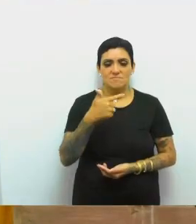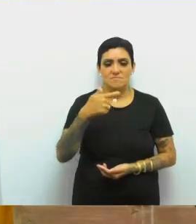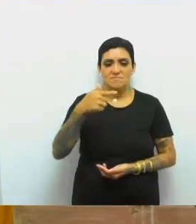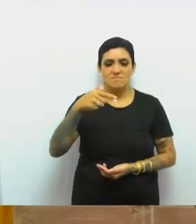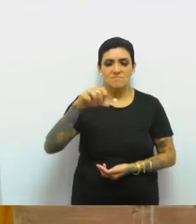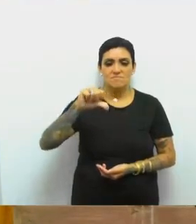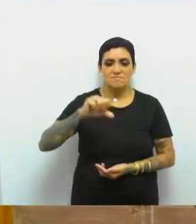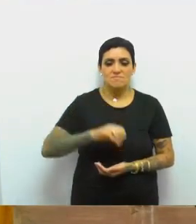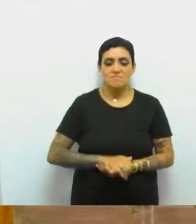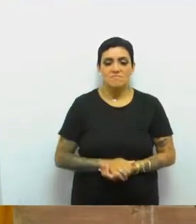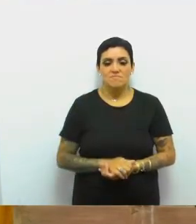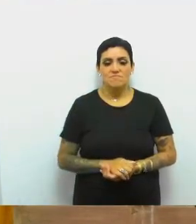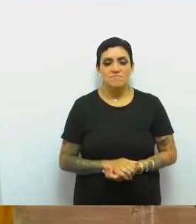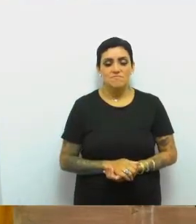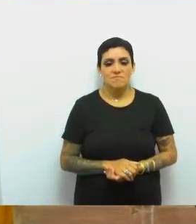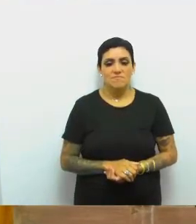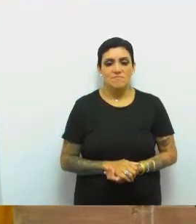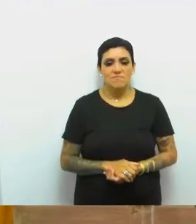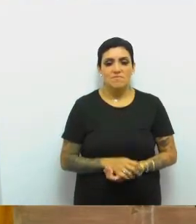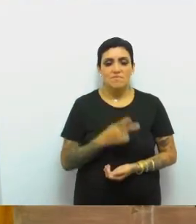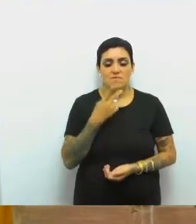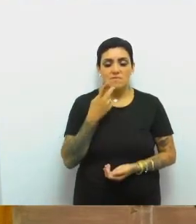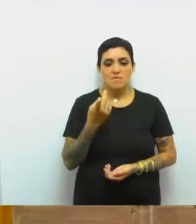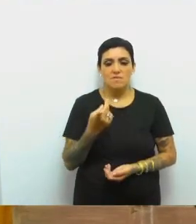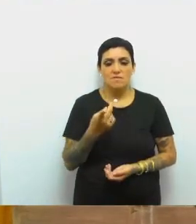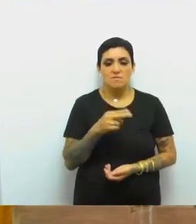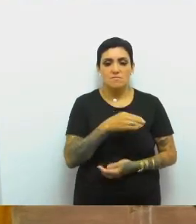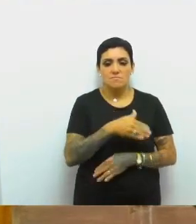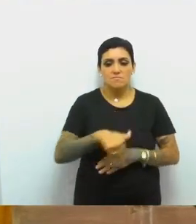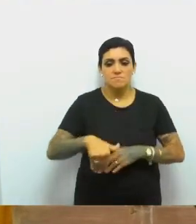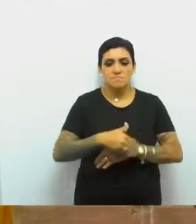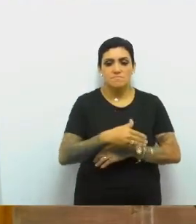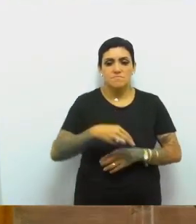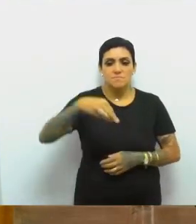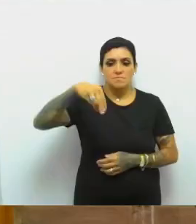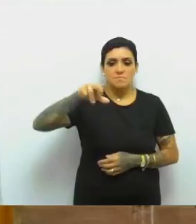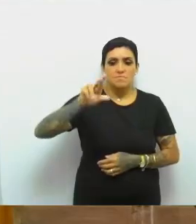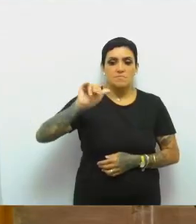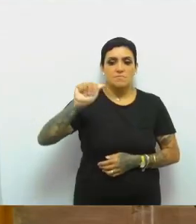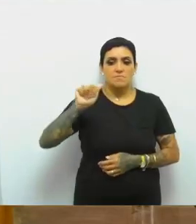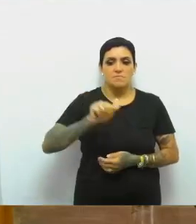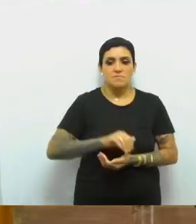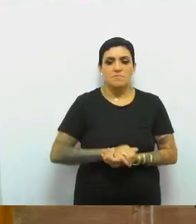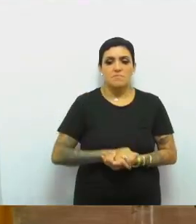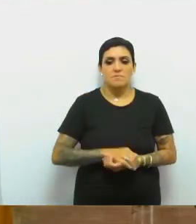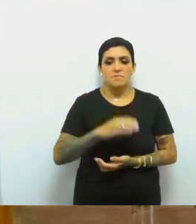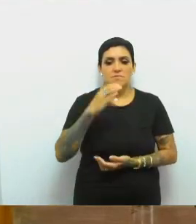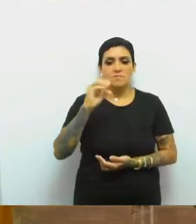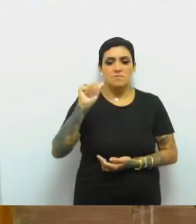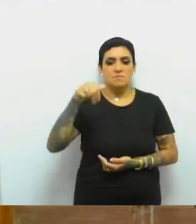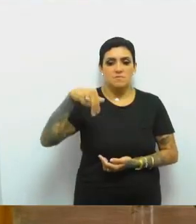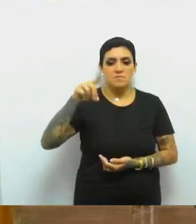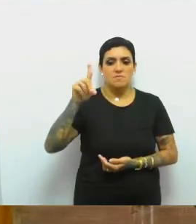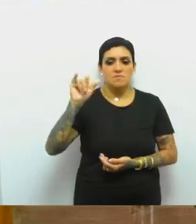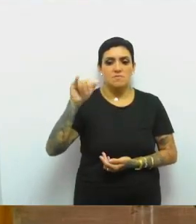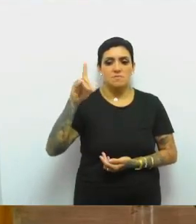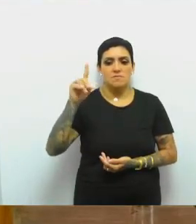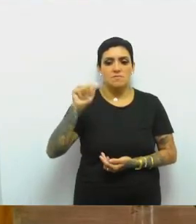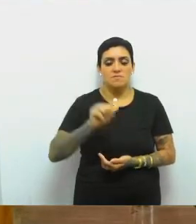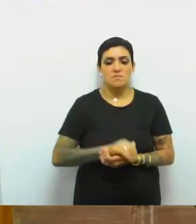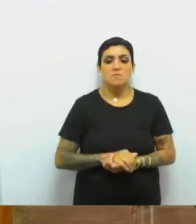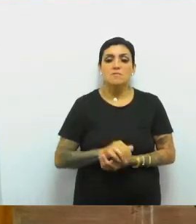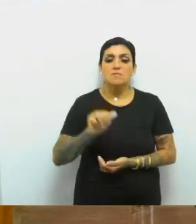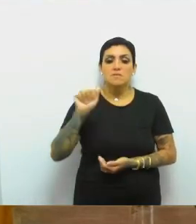da vereadora Jane Veiga, que denomina Rua Maria Cândida Meira Sala Lilás, situada no Hospital Maternidade Angra dos Reis,